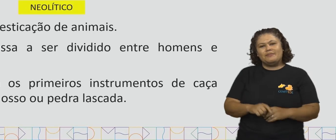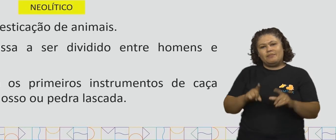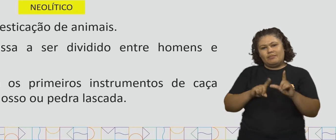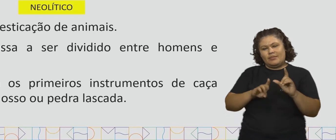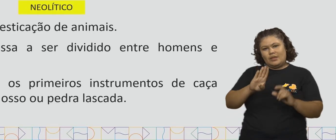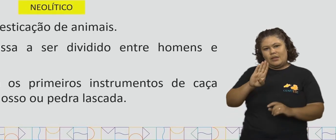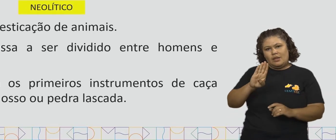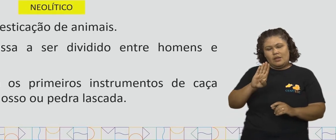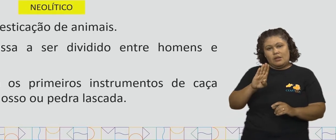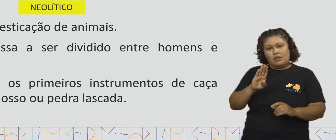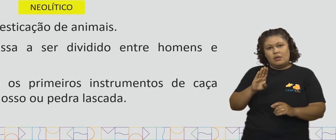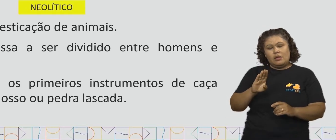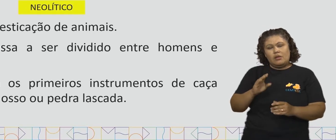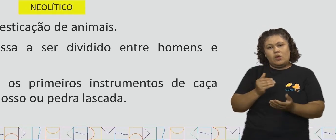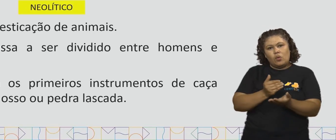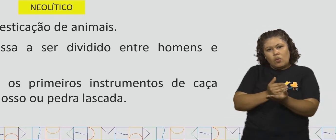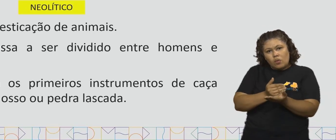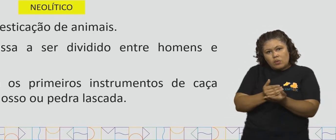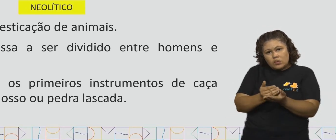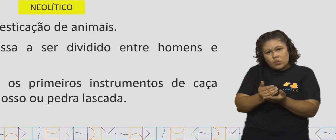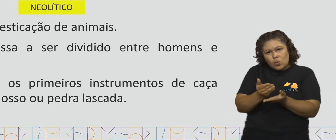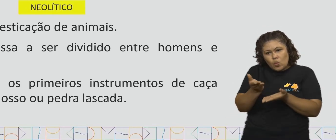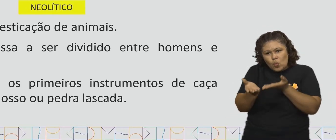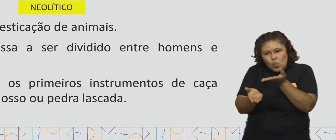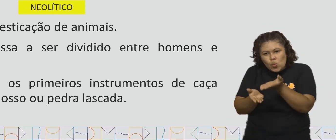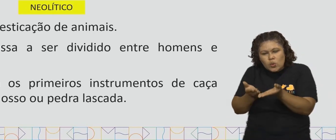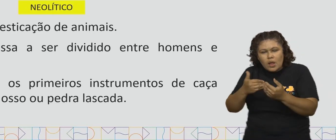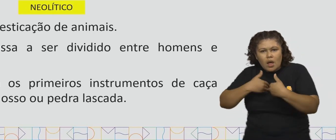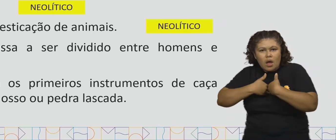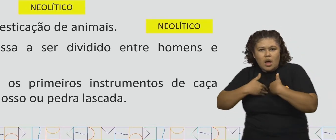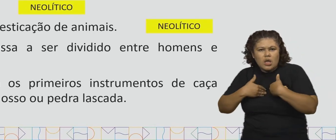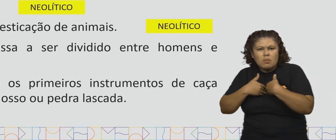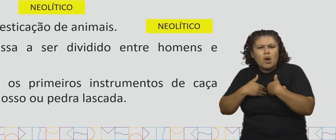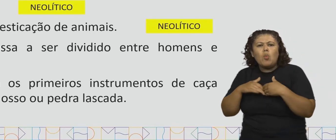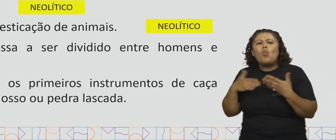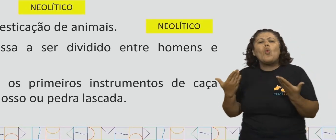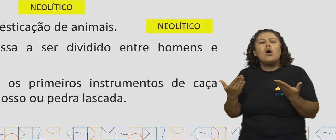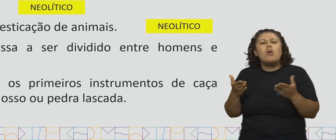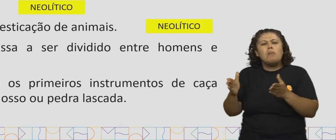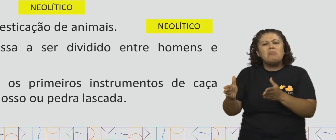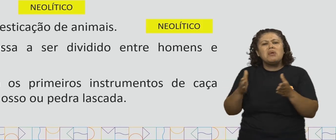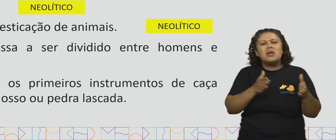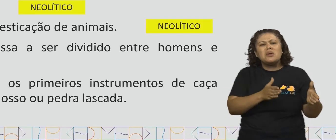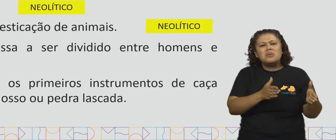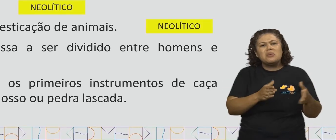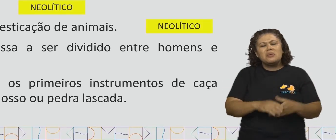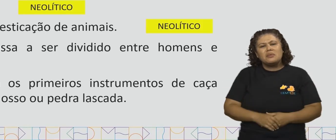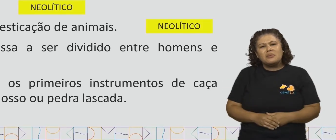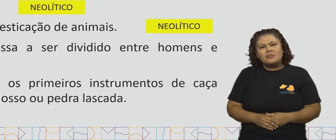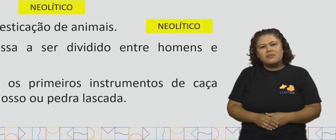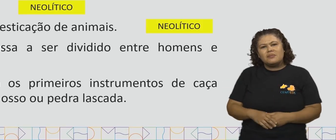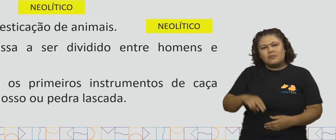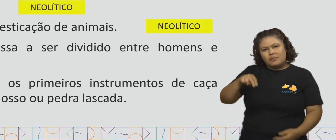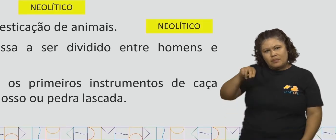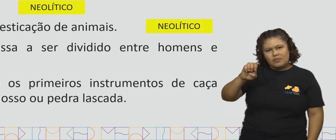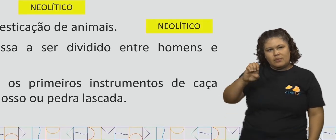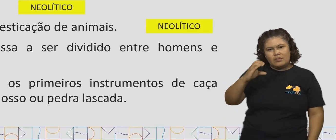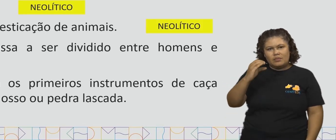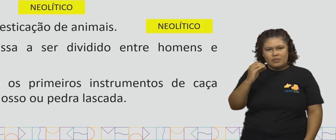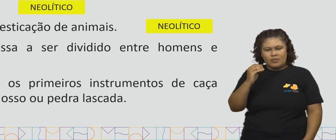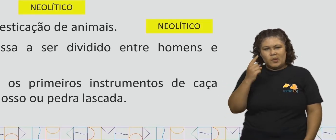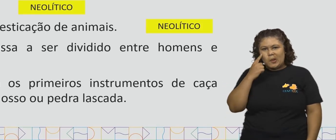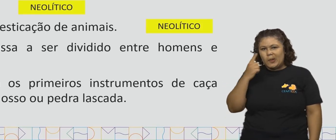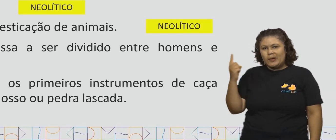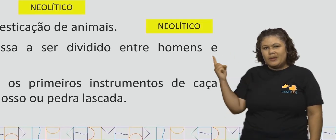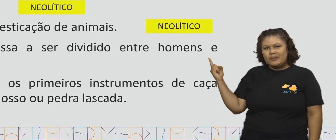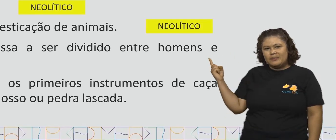começou a domesticação de animais. Paleolítico ou Neolítico? Muito bem para quem falou Neolítico. Letra